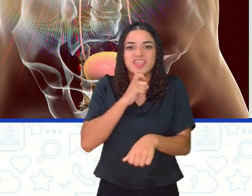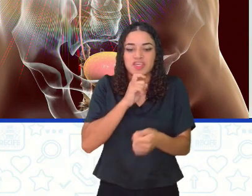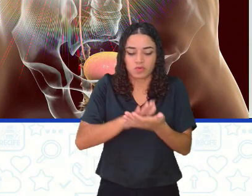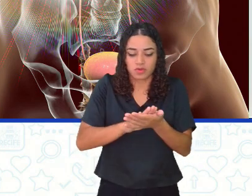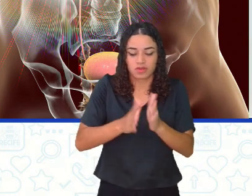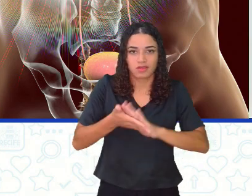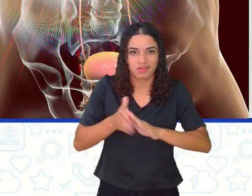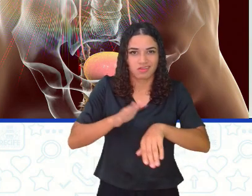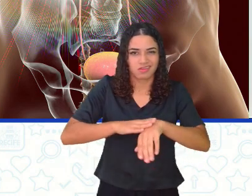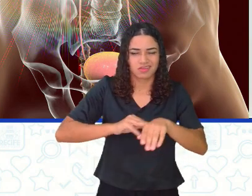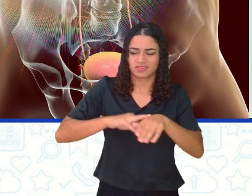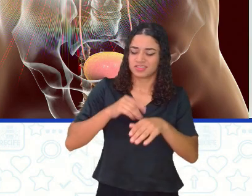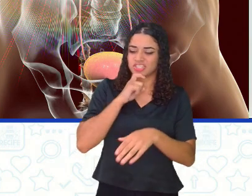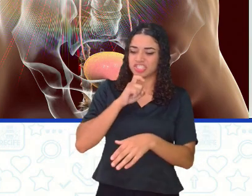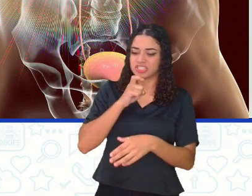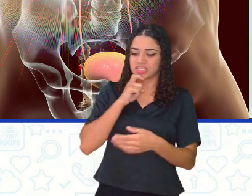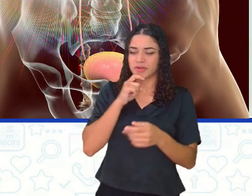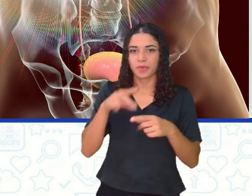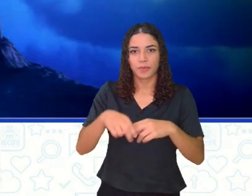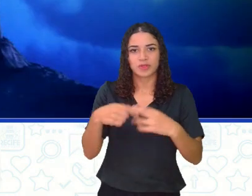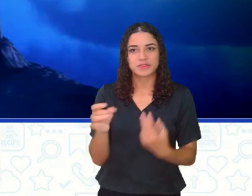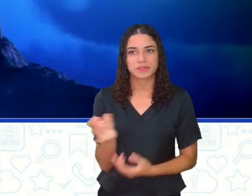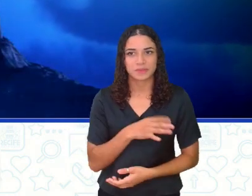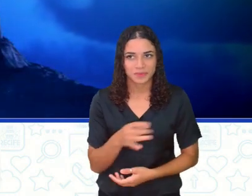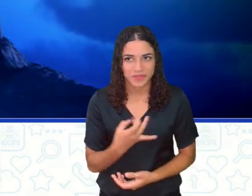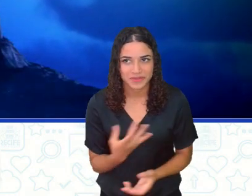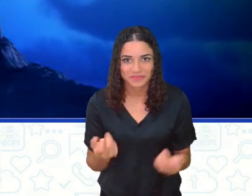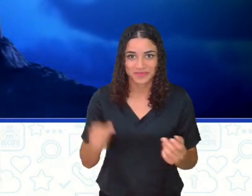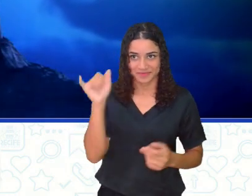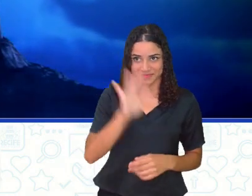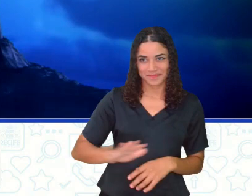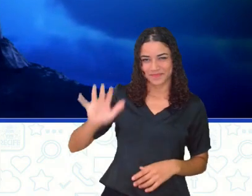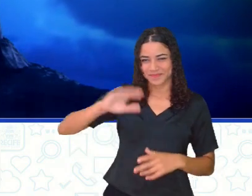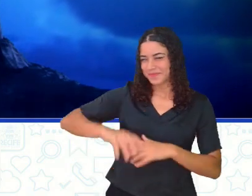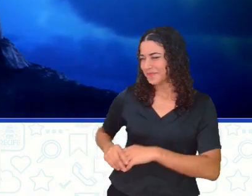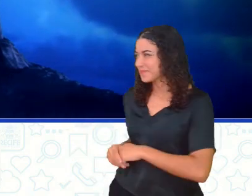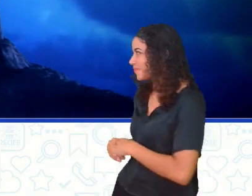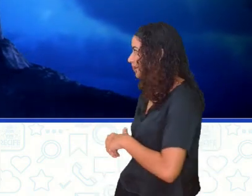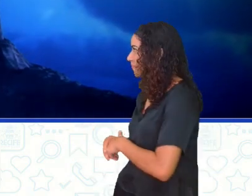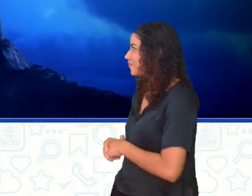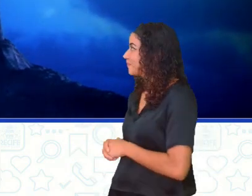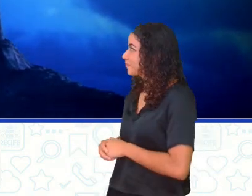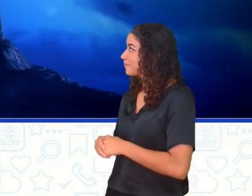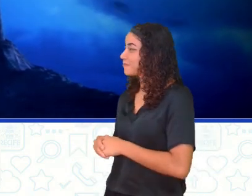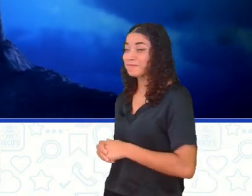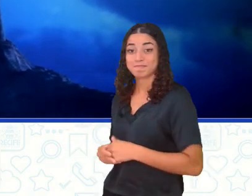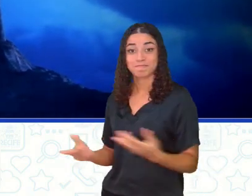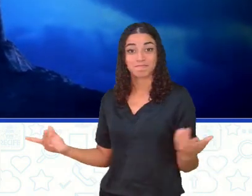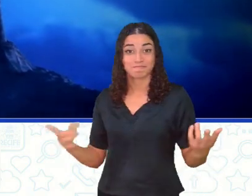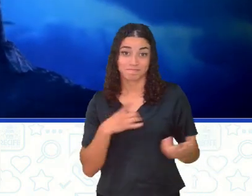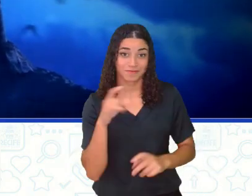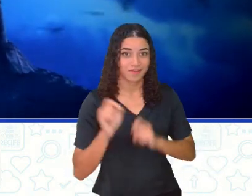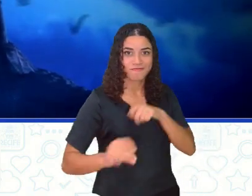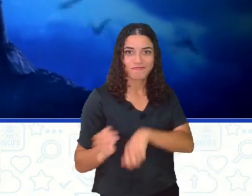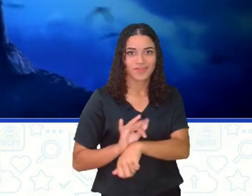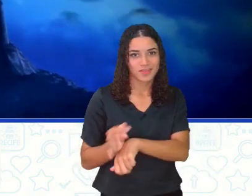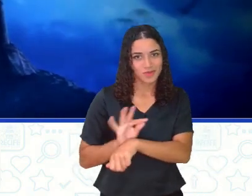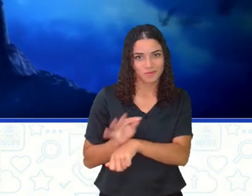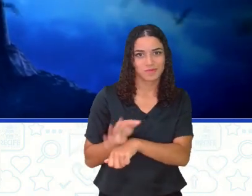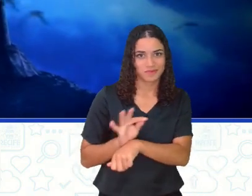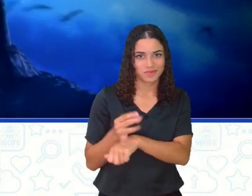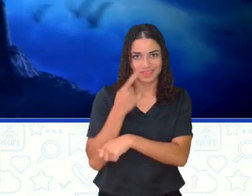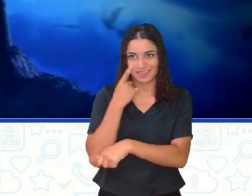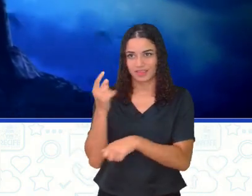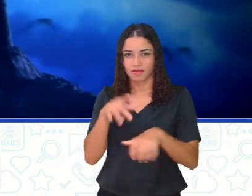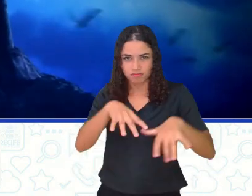acontece em algumas situações. E eu trouxe também uma imagem para a gente ver essa questão aí, né? A questão de filmes de terror, ou